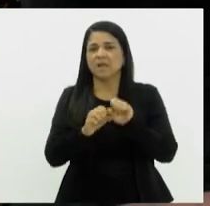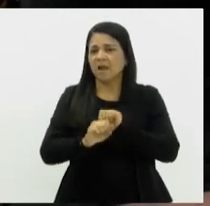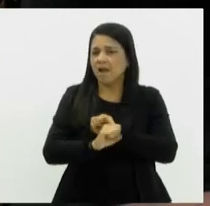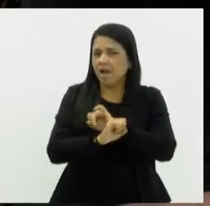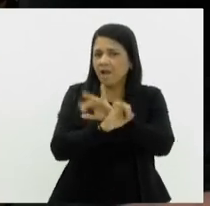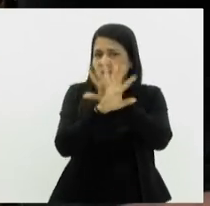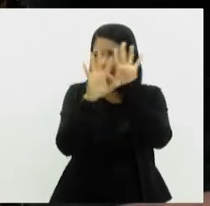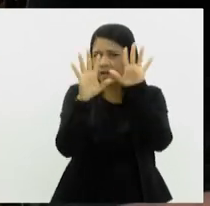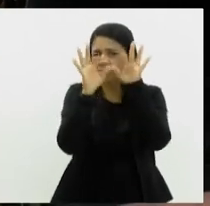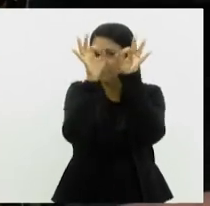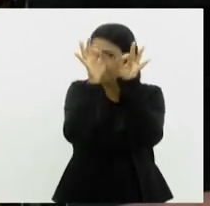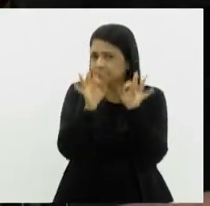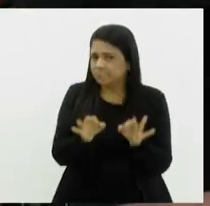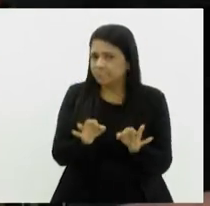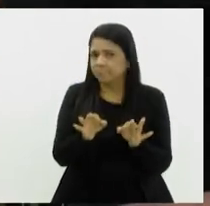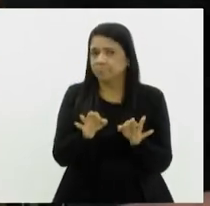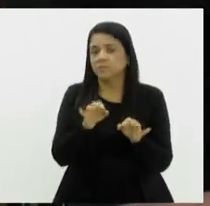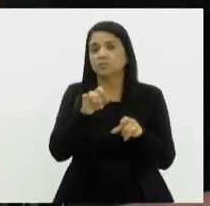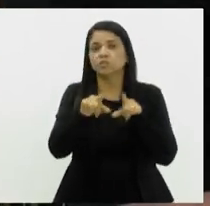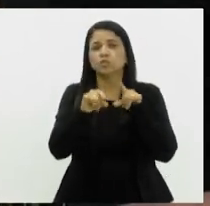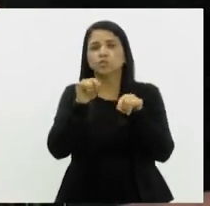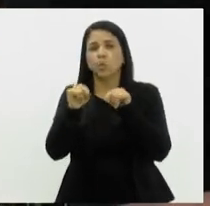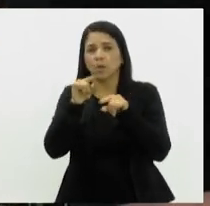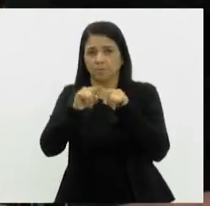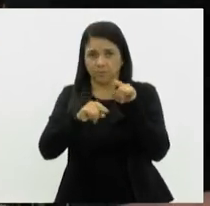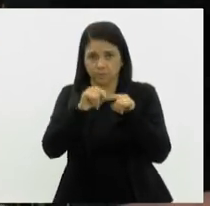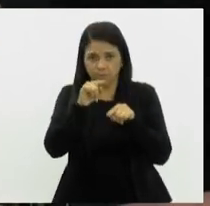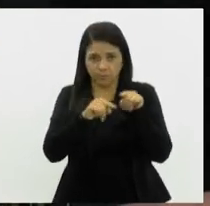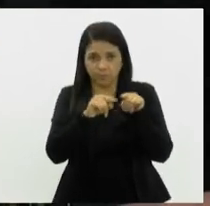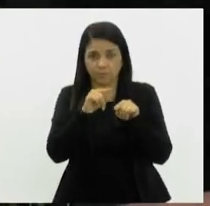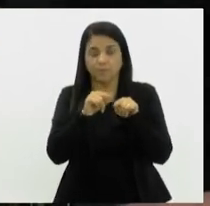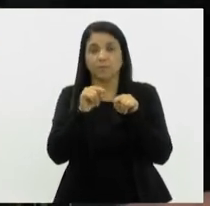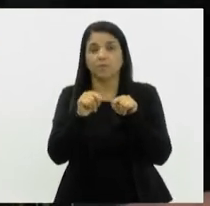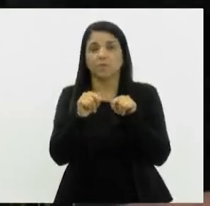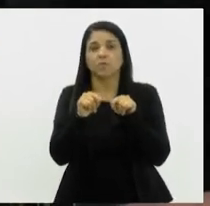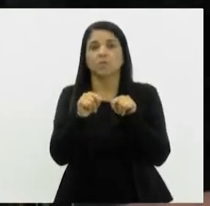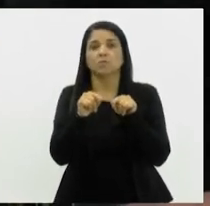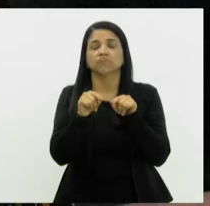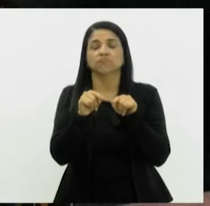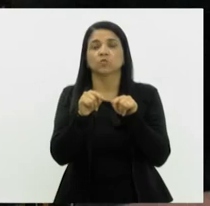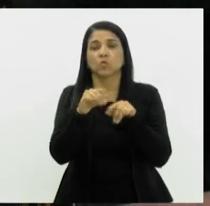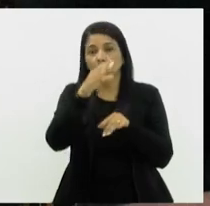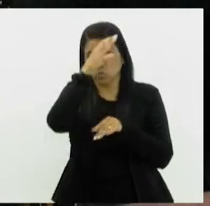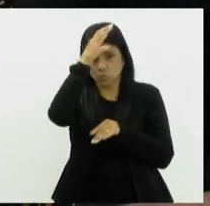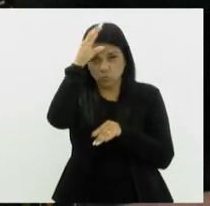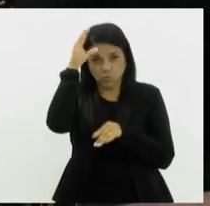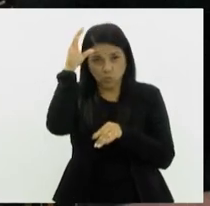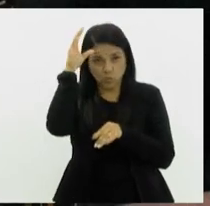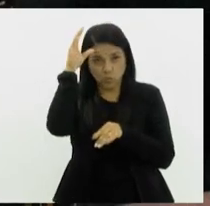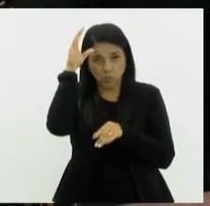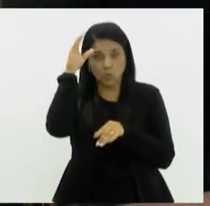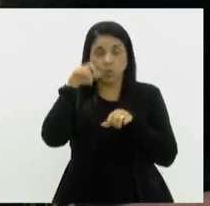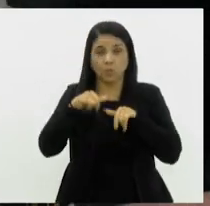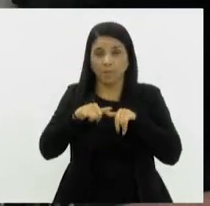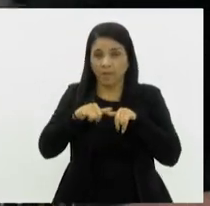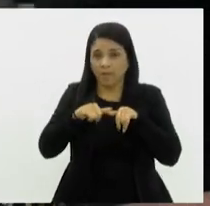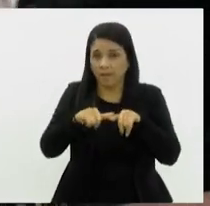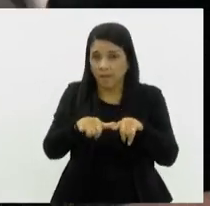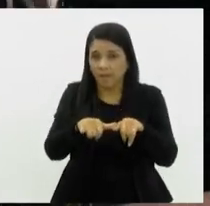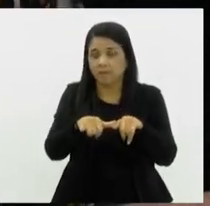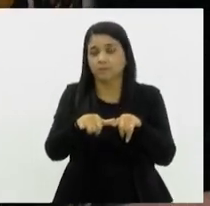clareza e assertividade na escolha dos produtos por parte dos consumidores em mercados,